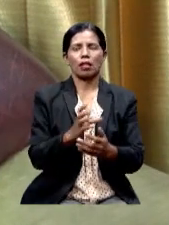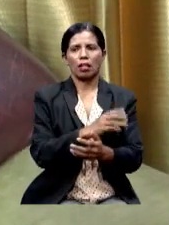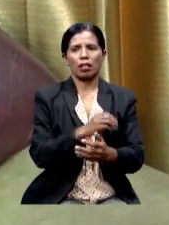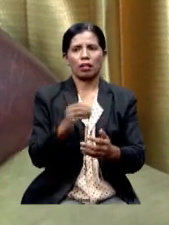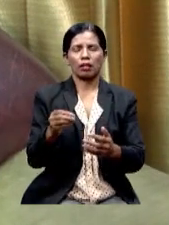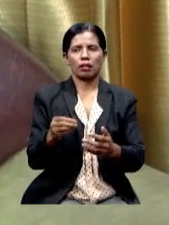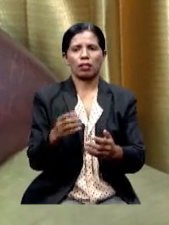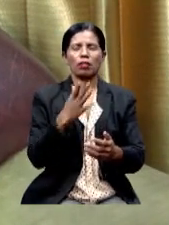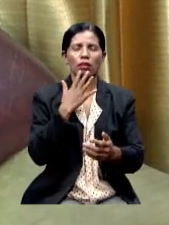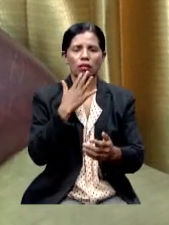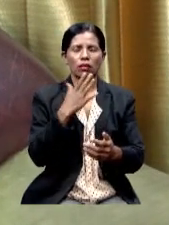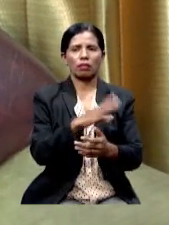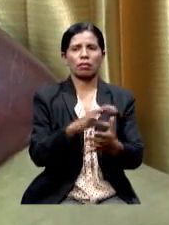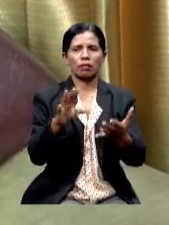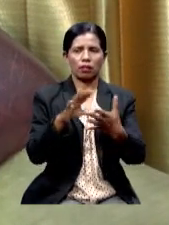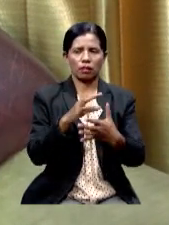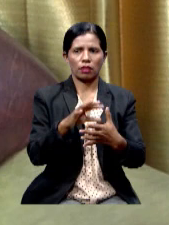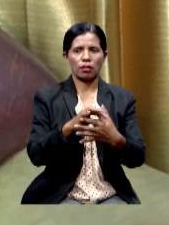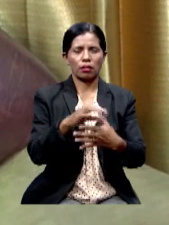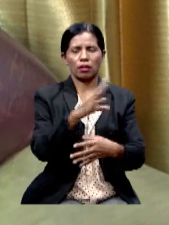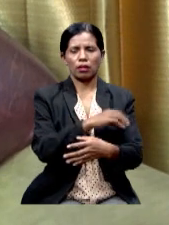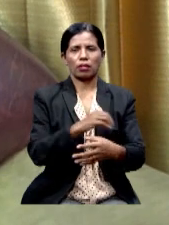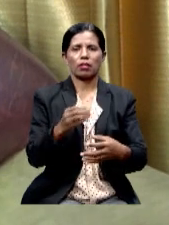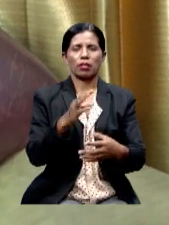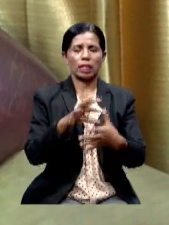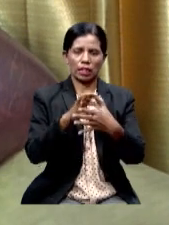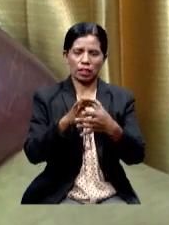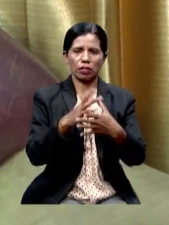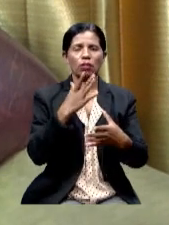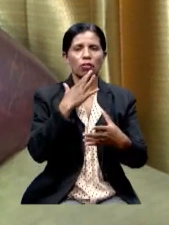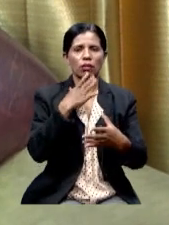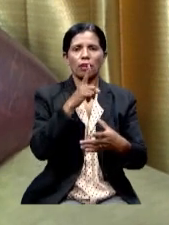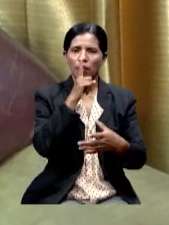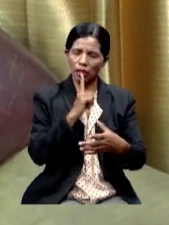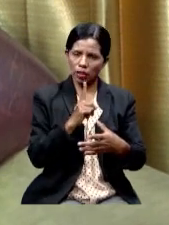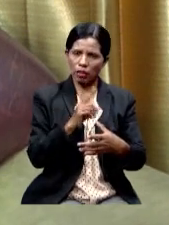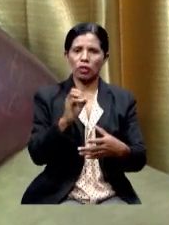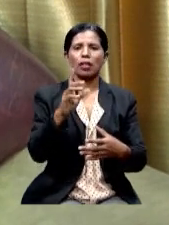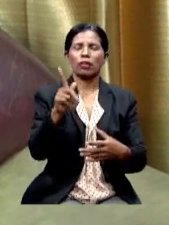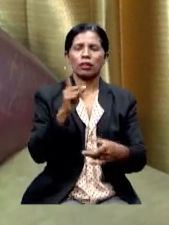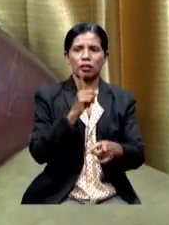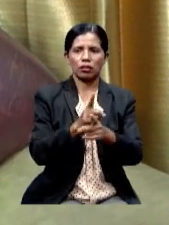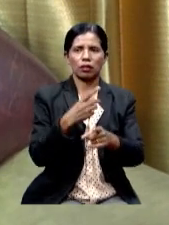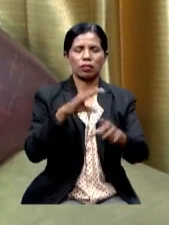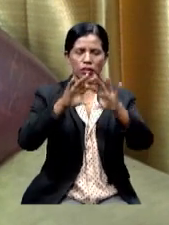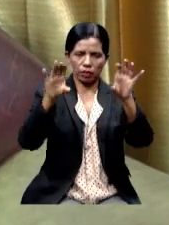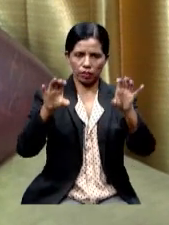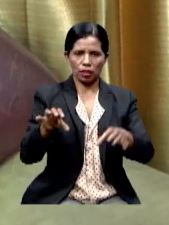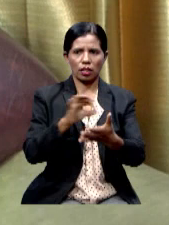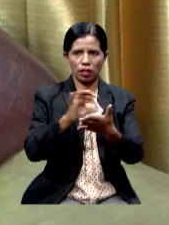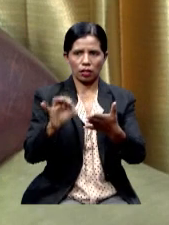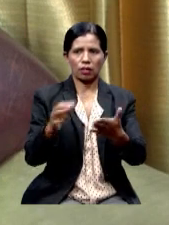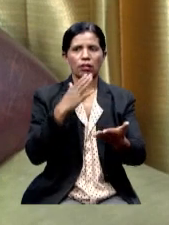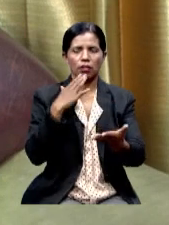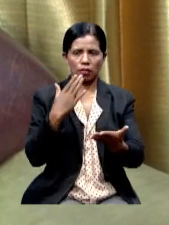exemplo essa cor normal mian na angkarek korne ansan na fatin mian ita base ba irane ho certificar ne beha kare mai den sauda